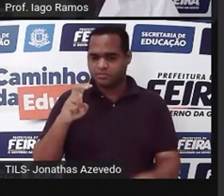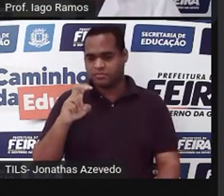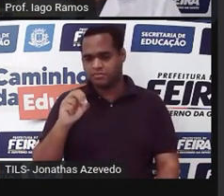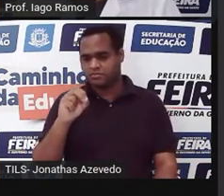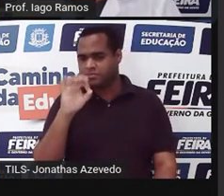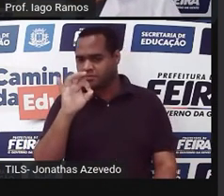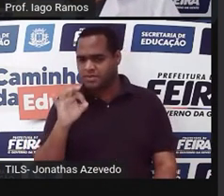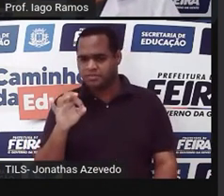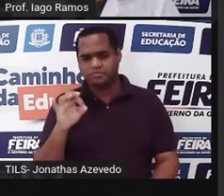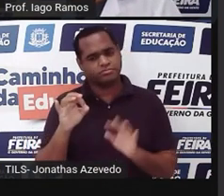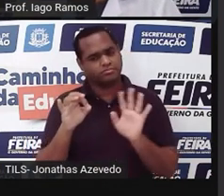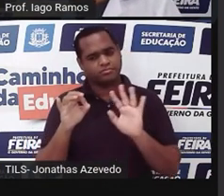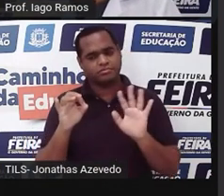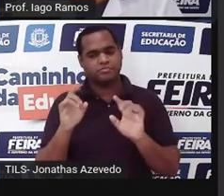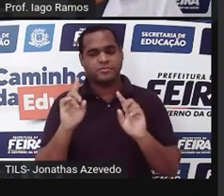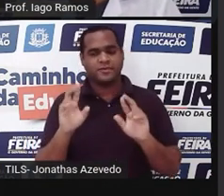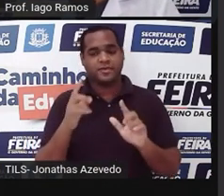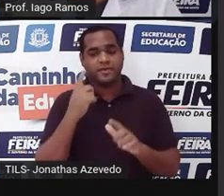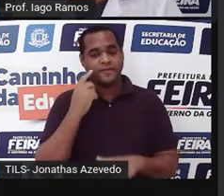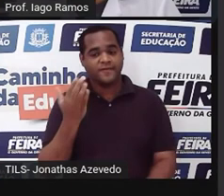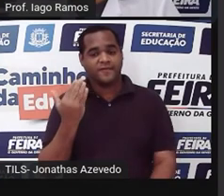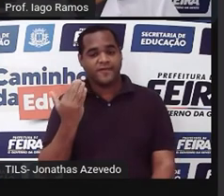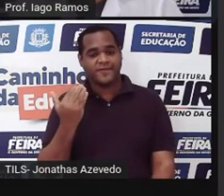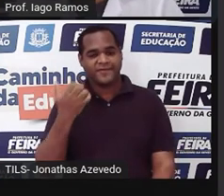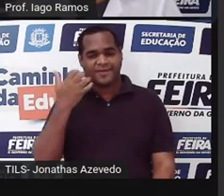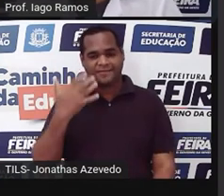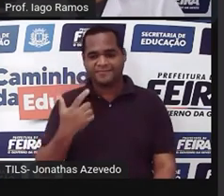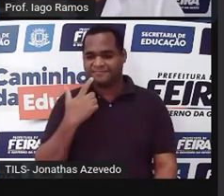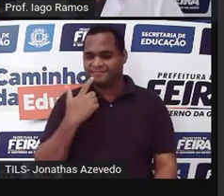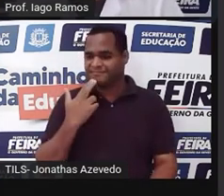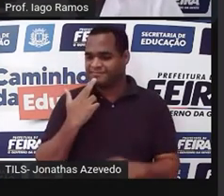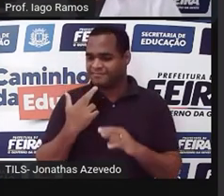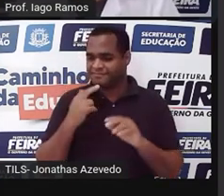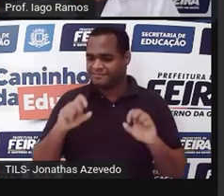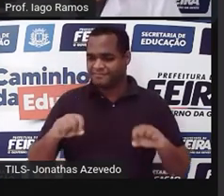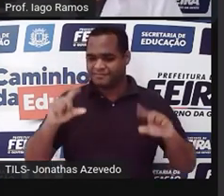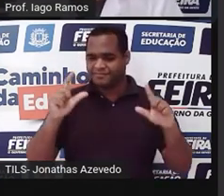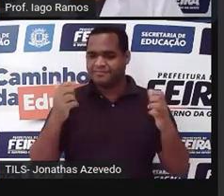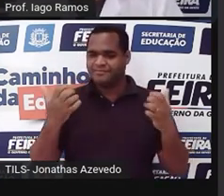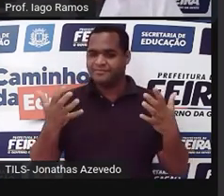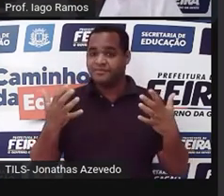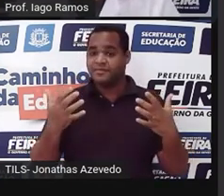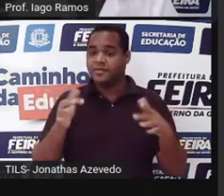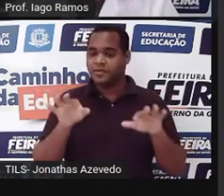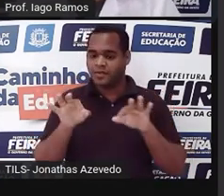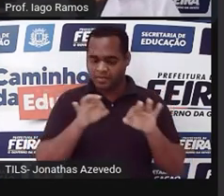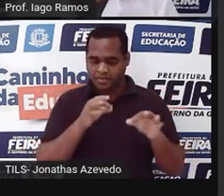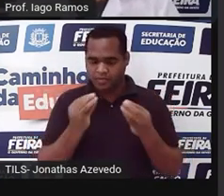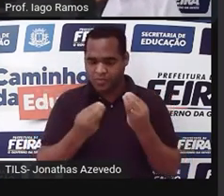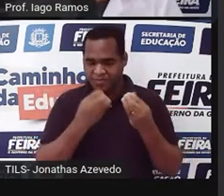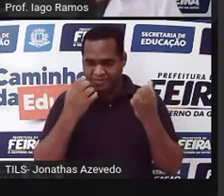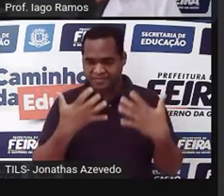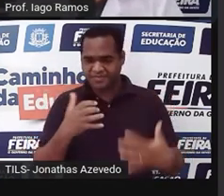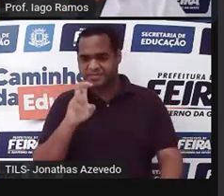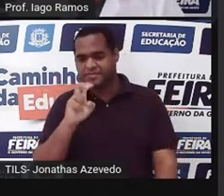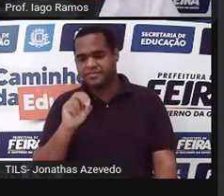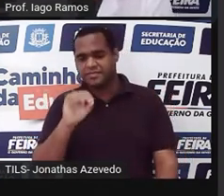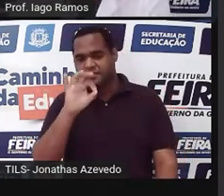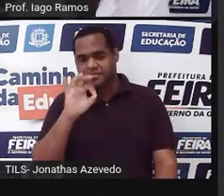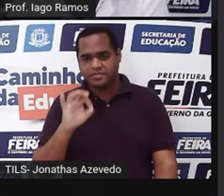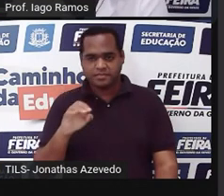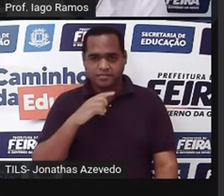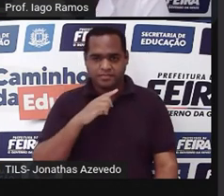mas não é Vem comigo vou arrastar um pouquinho a tela tá E aí a gente vai fazer o cálculo dos cinquenta por cento